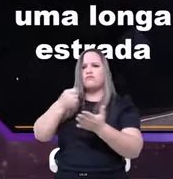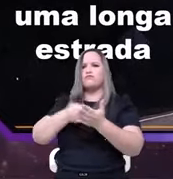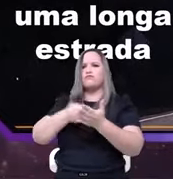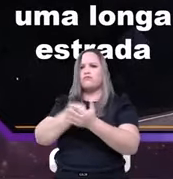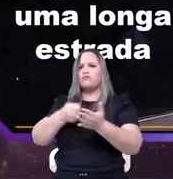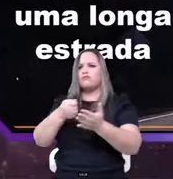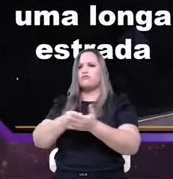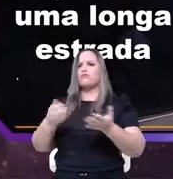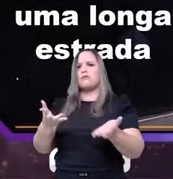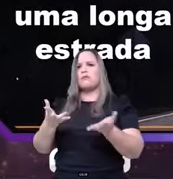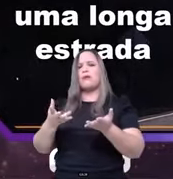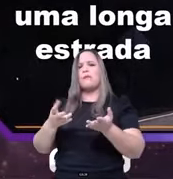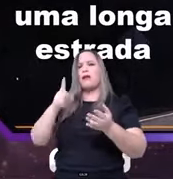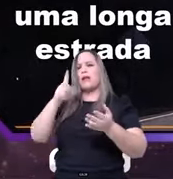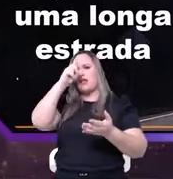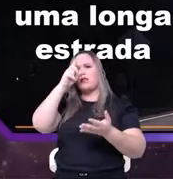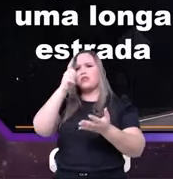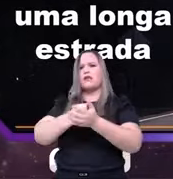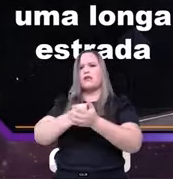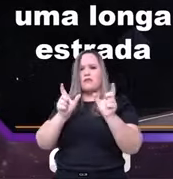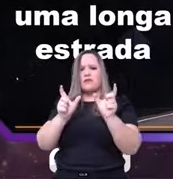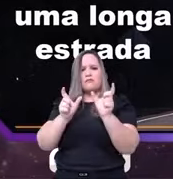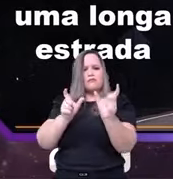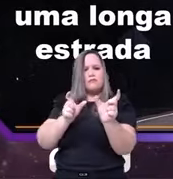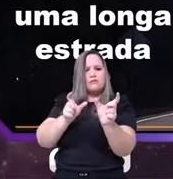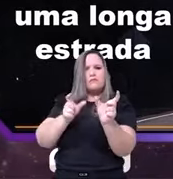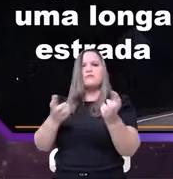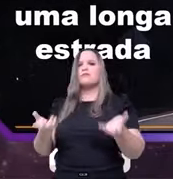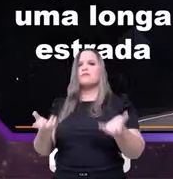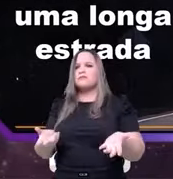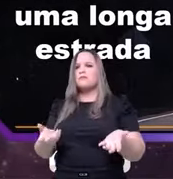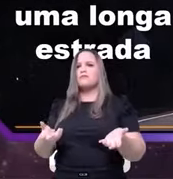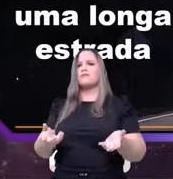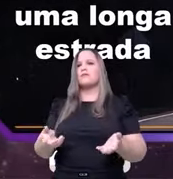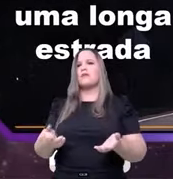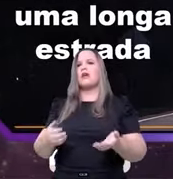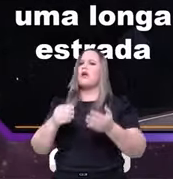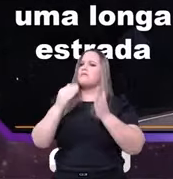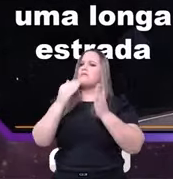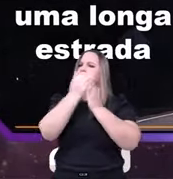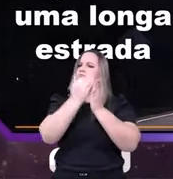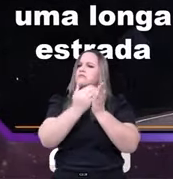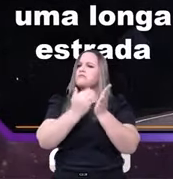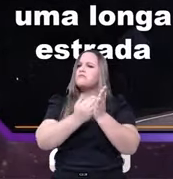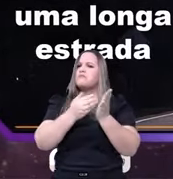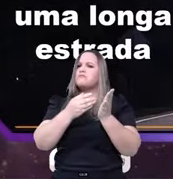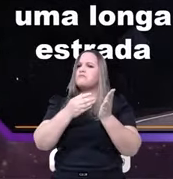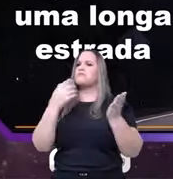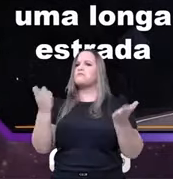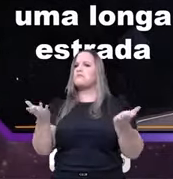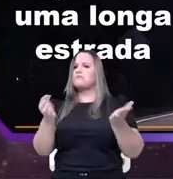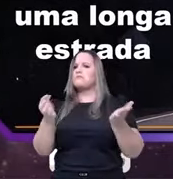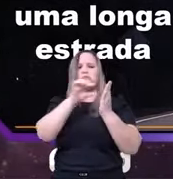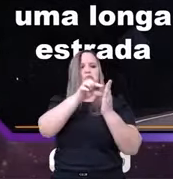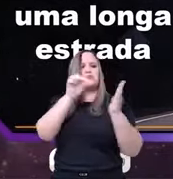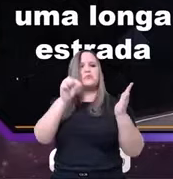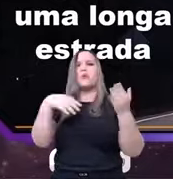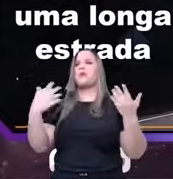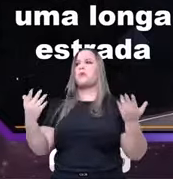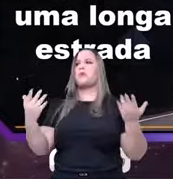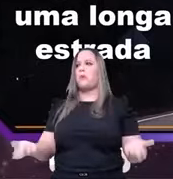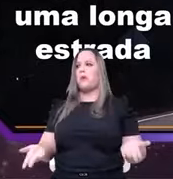quê? Para definir alguns princípios. Qual o princípio, os princípios que foram colocados ali? Os princípios foram